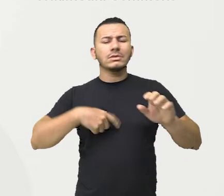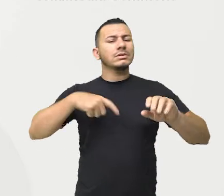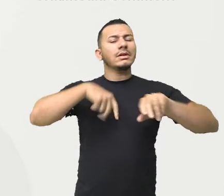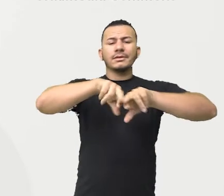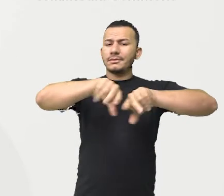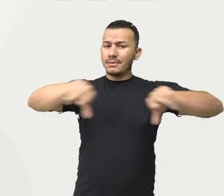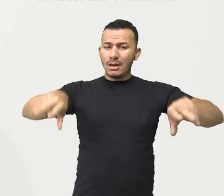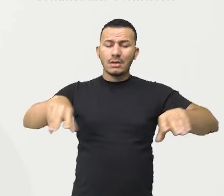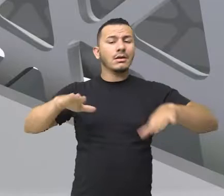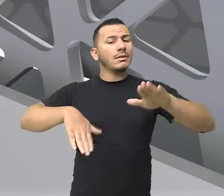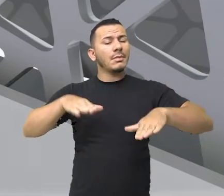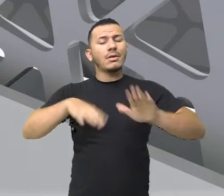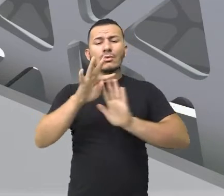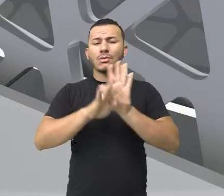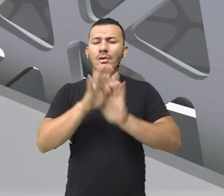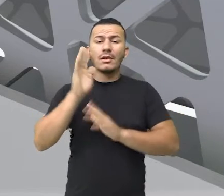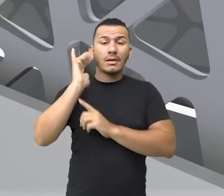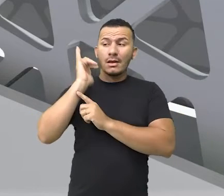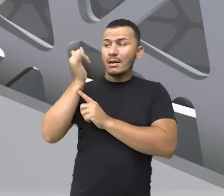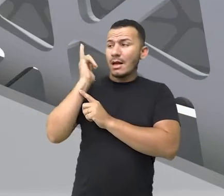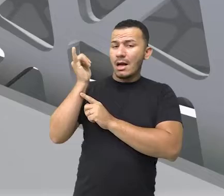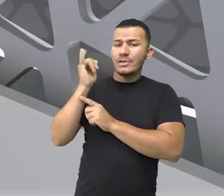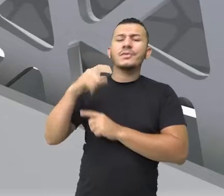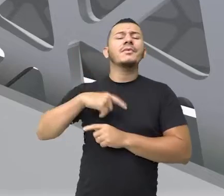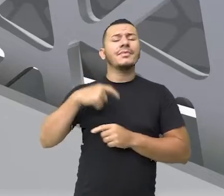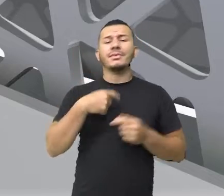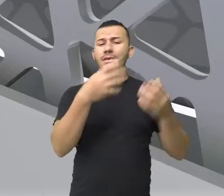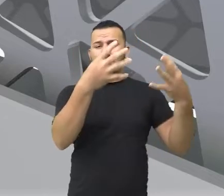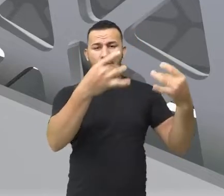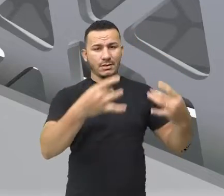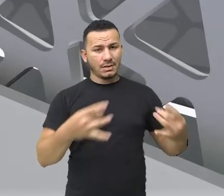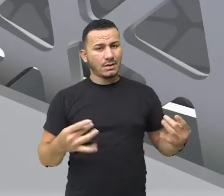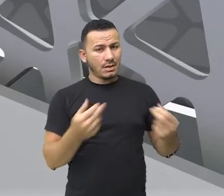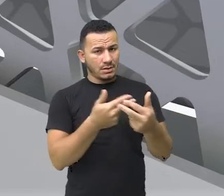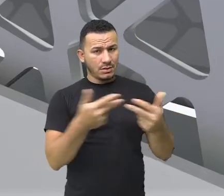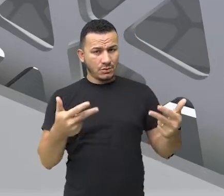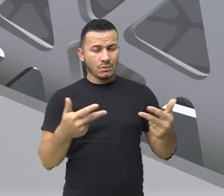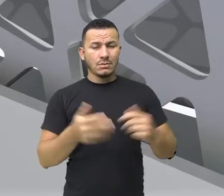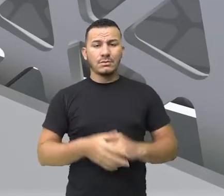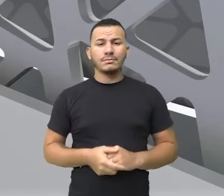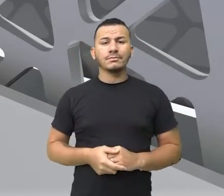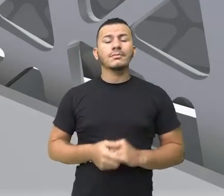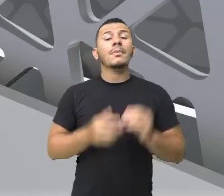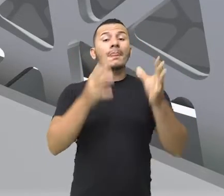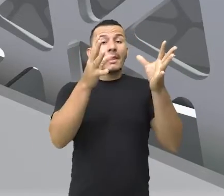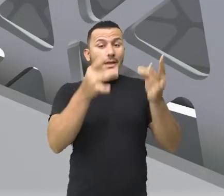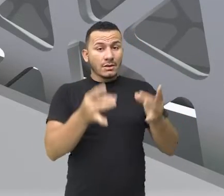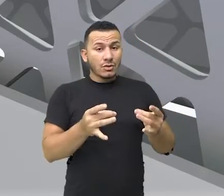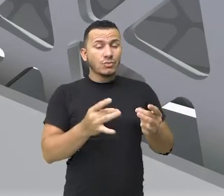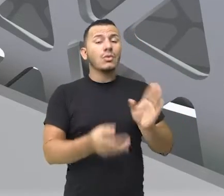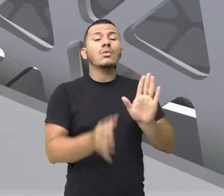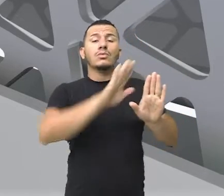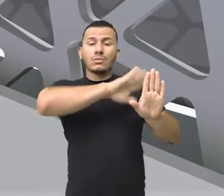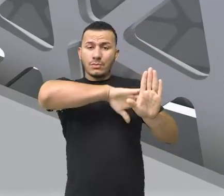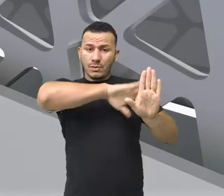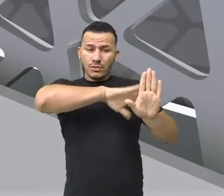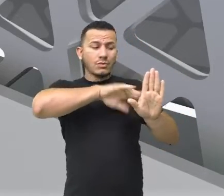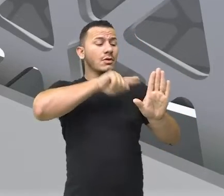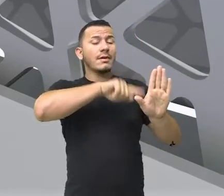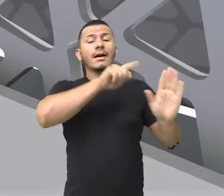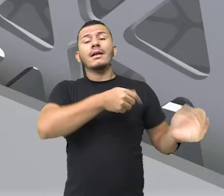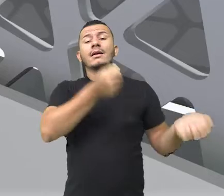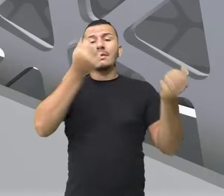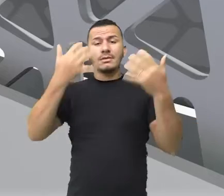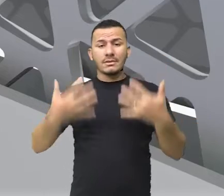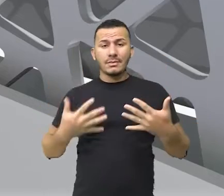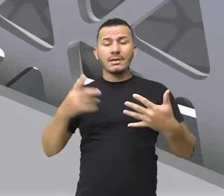seja narrativo, ele vai trazer descrições. E as descrições subjetivas trata